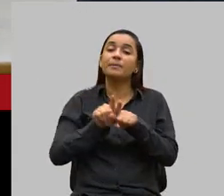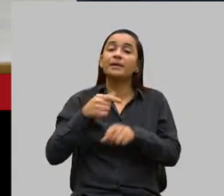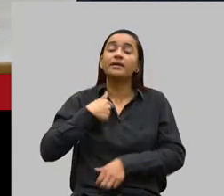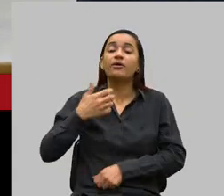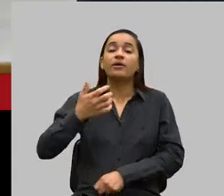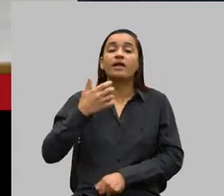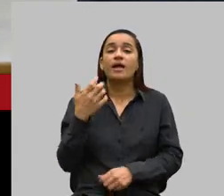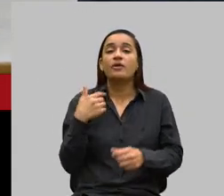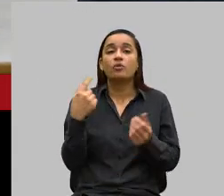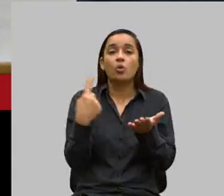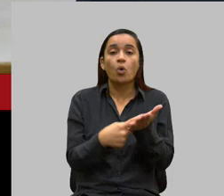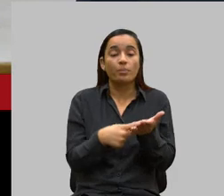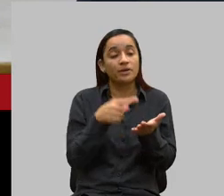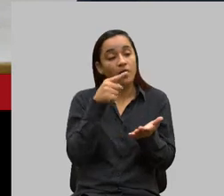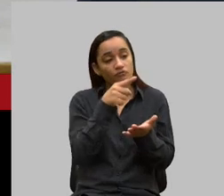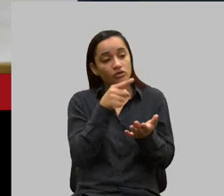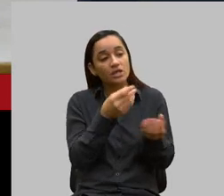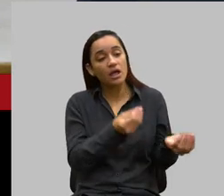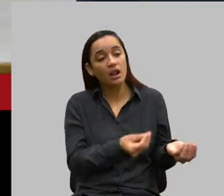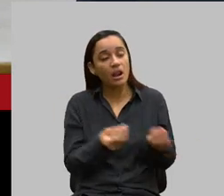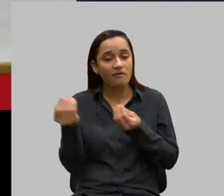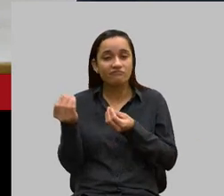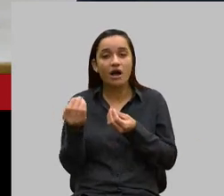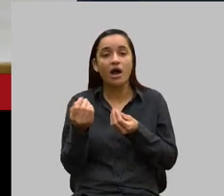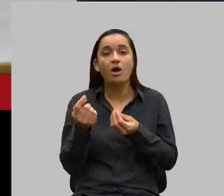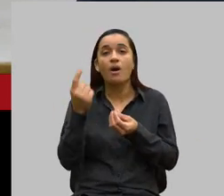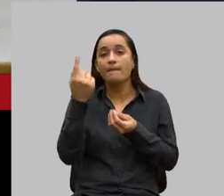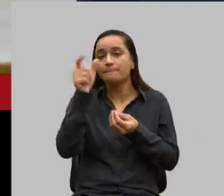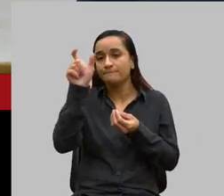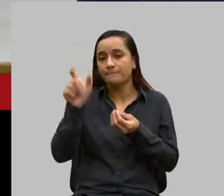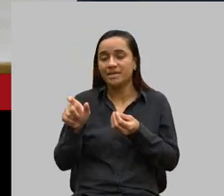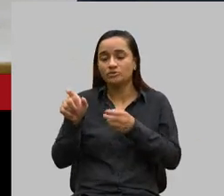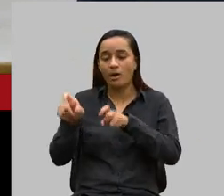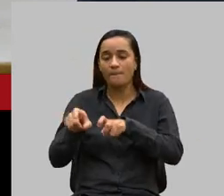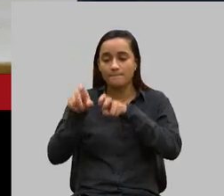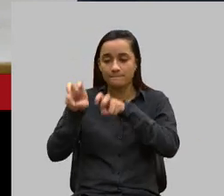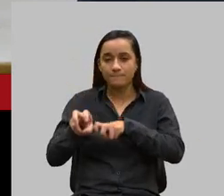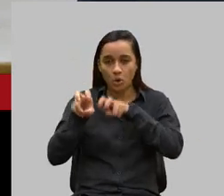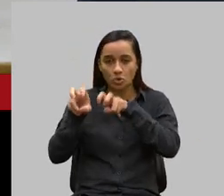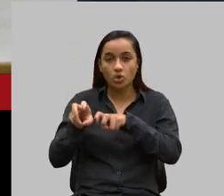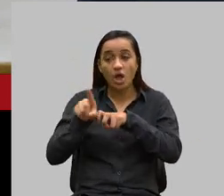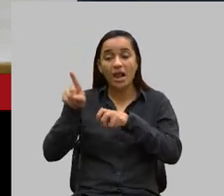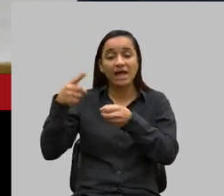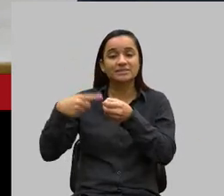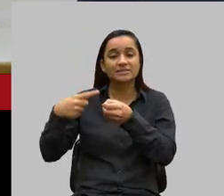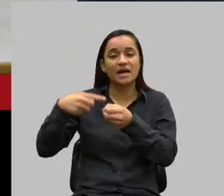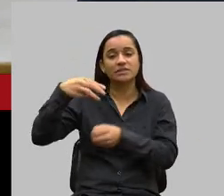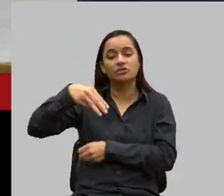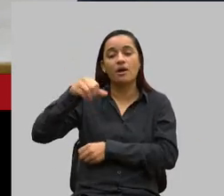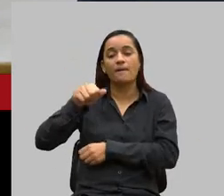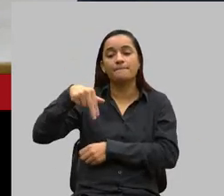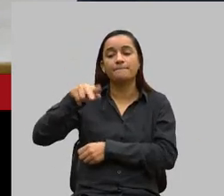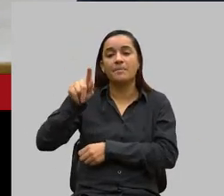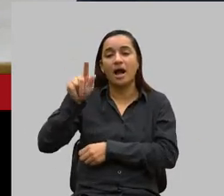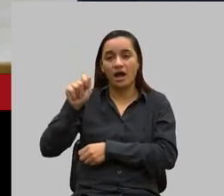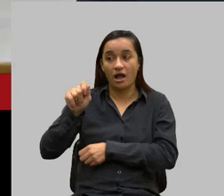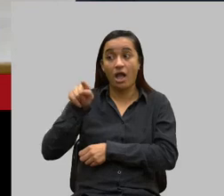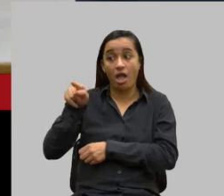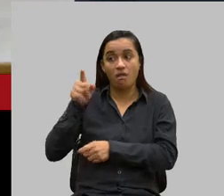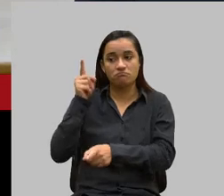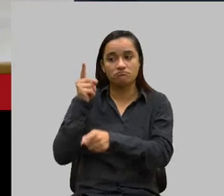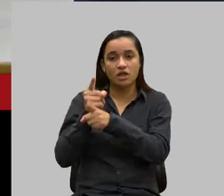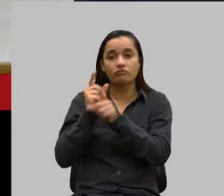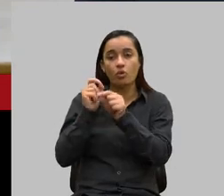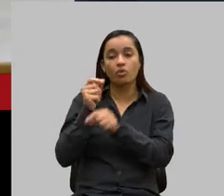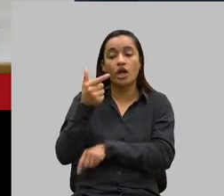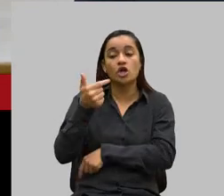quero te levar um grande produtor lá de manga maur Ramos Ele identificou lá com a iniciativa privada 12.000